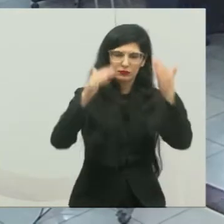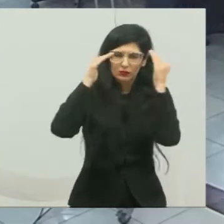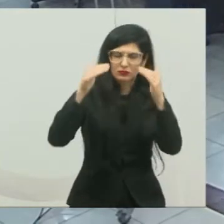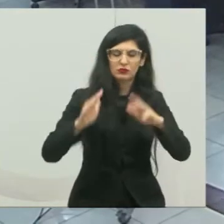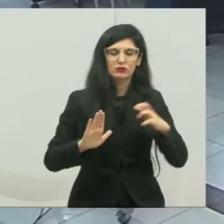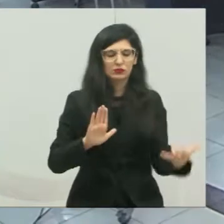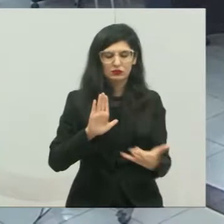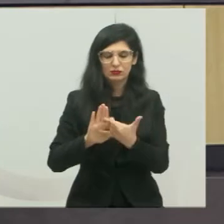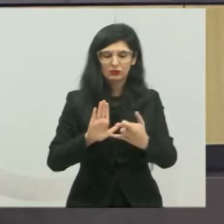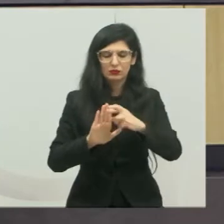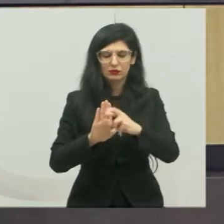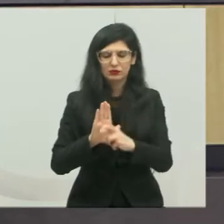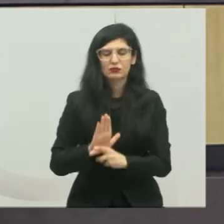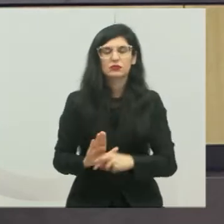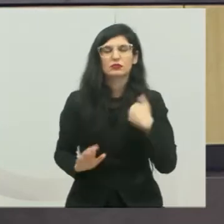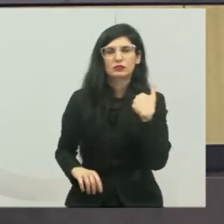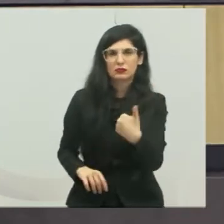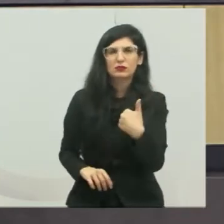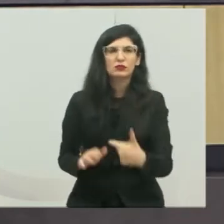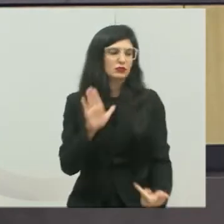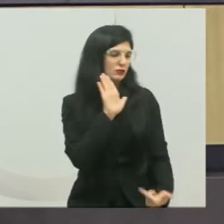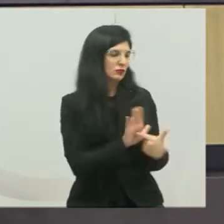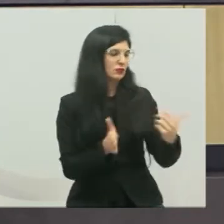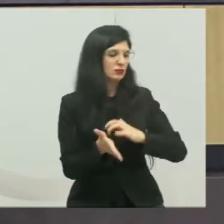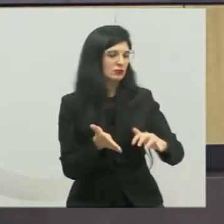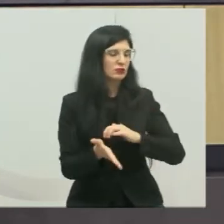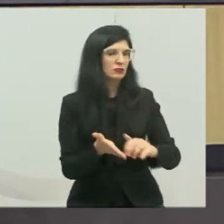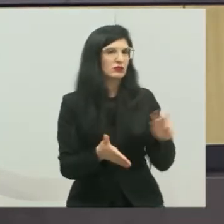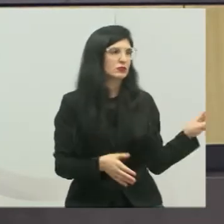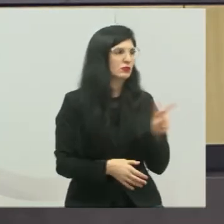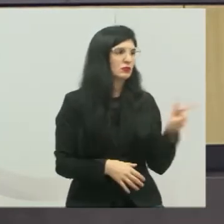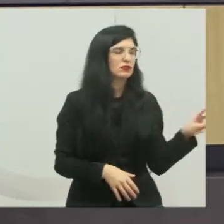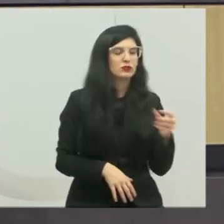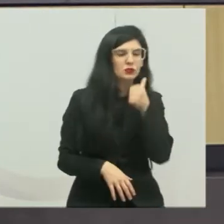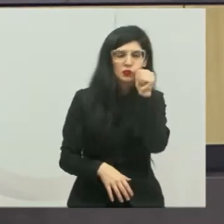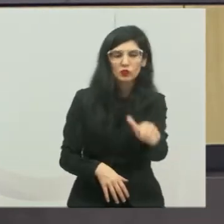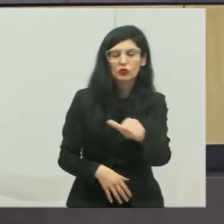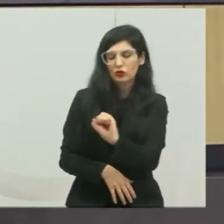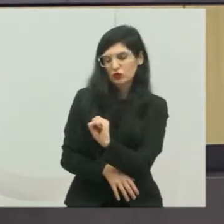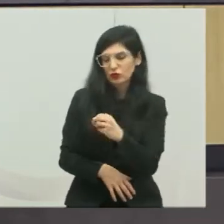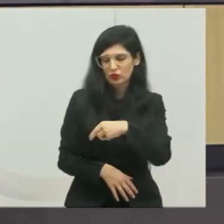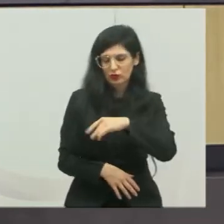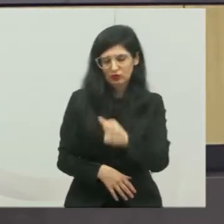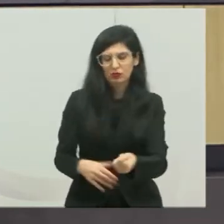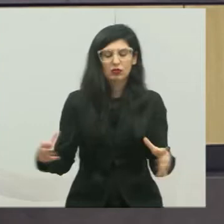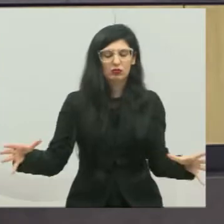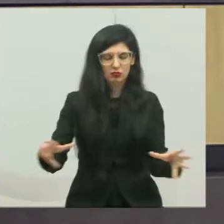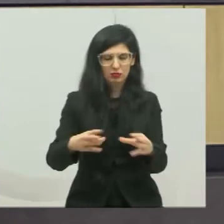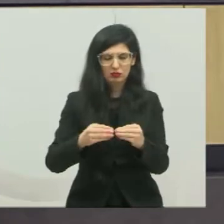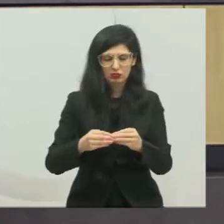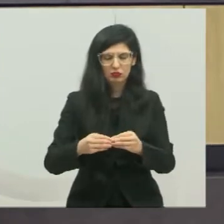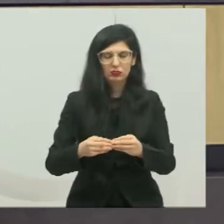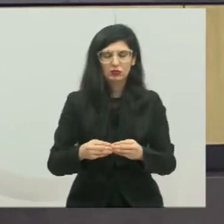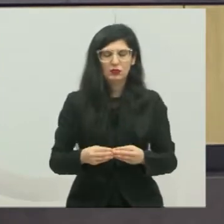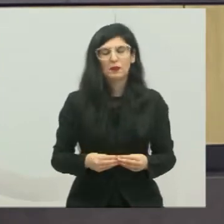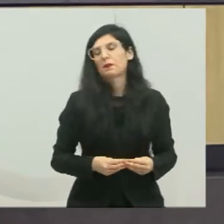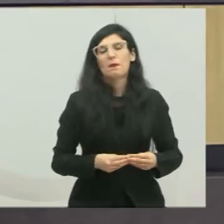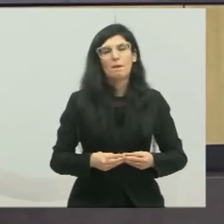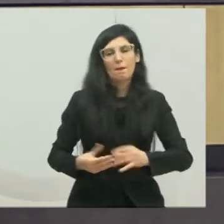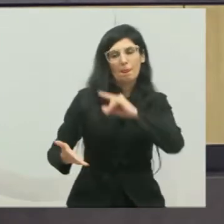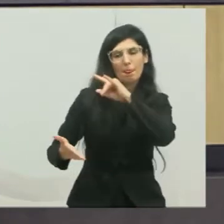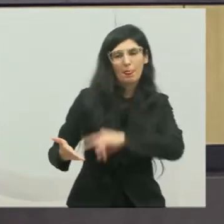regimental. Solicito à segunda secretária, vereadora Sônia Patas da Amizade, que faça a leitura das sínteses dos pedidos de